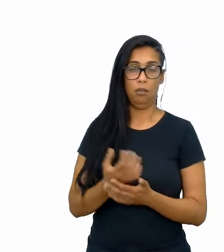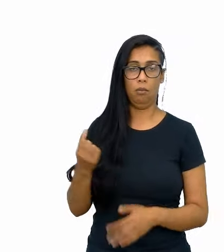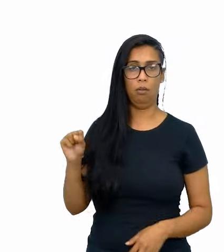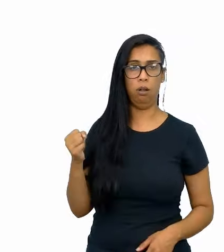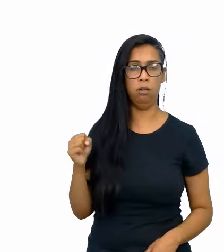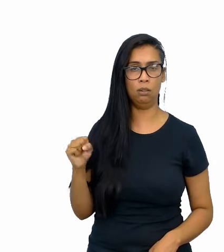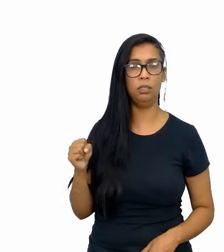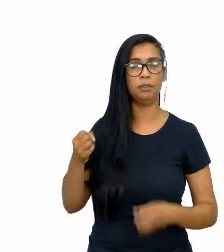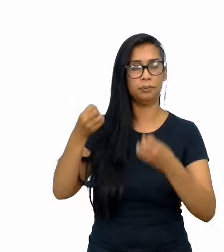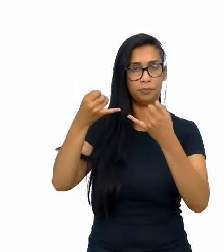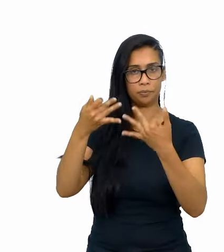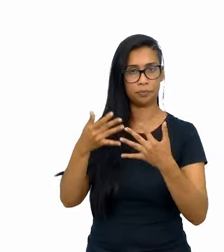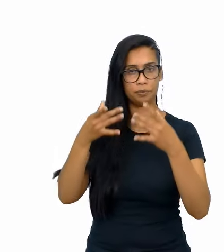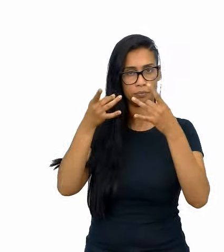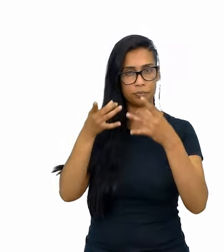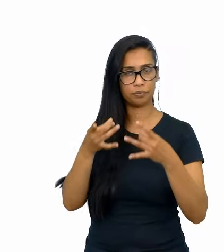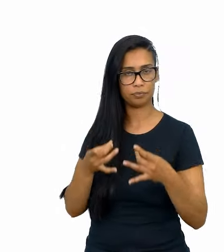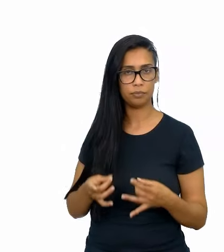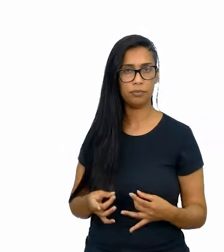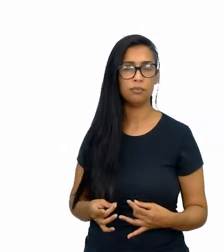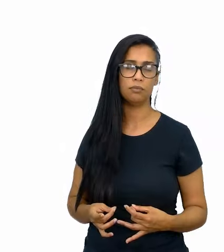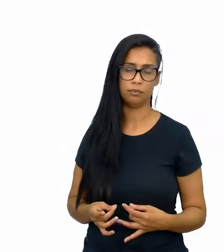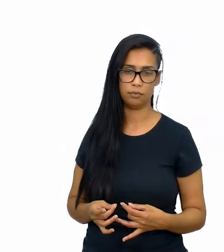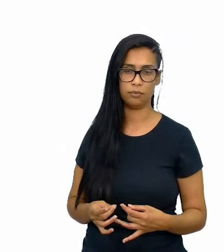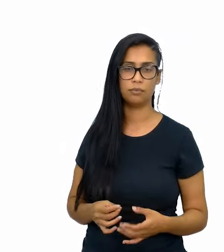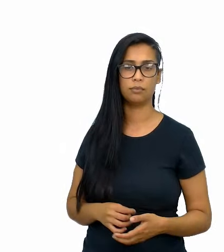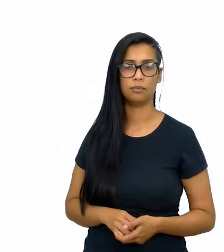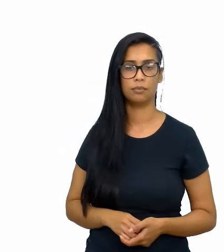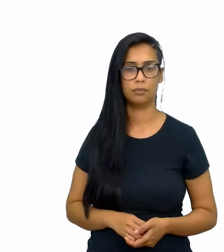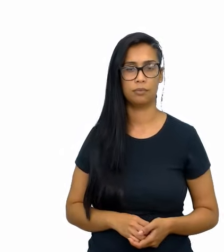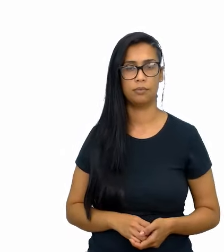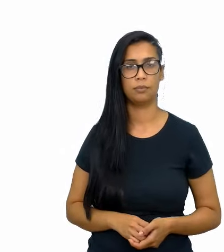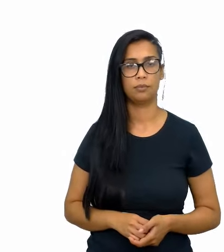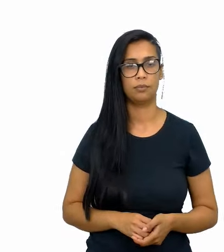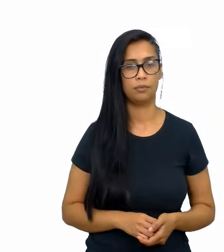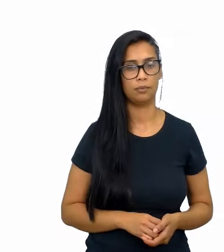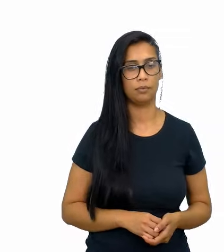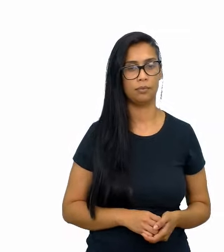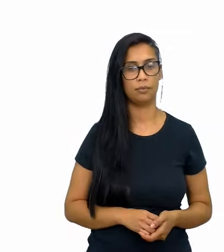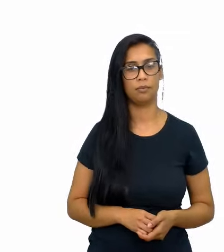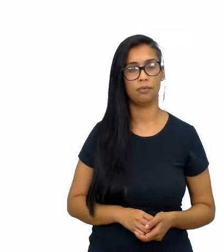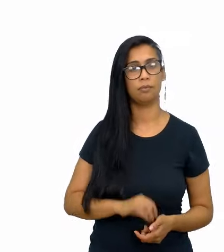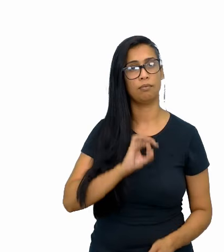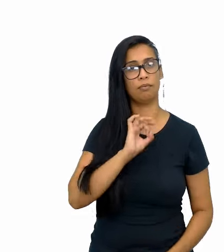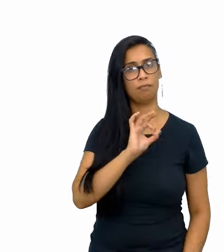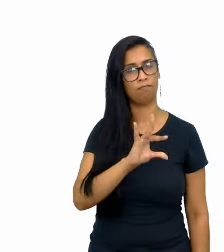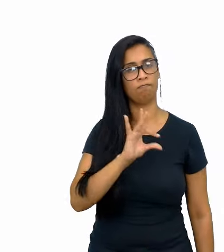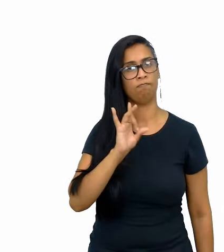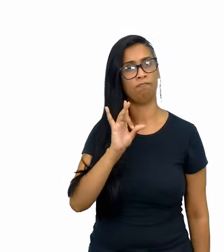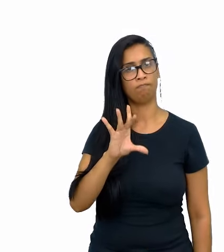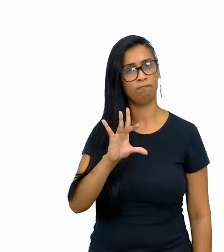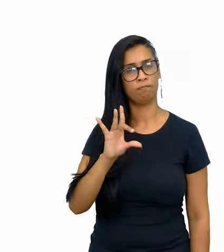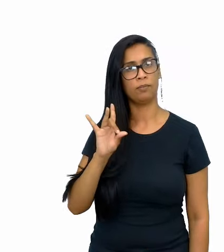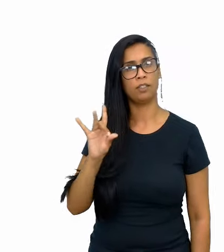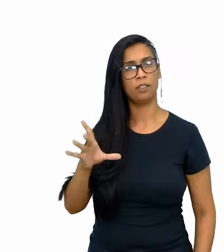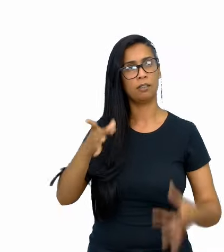Então, é o momento de recuperar os apontamentos da aula anterior e escrever o relato com o máximo de